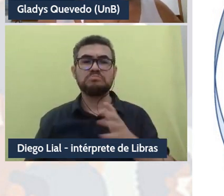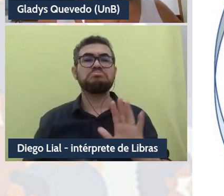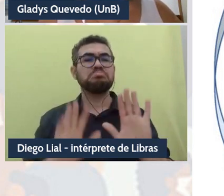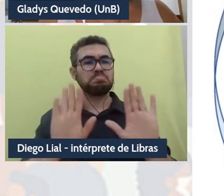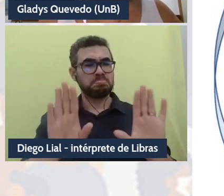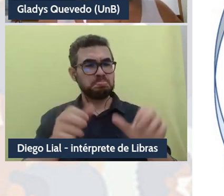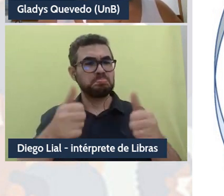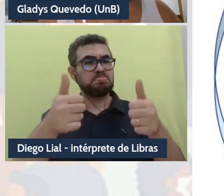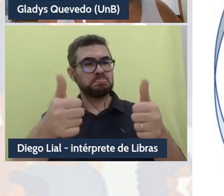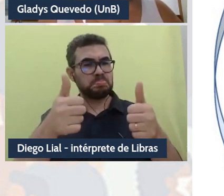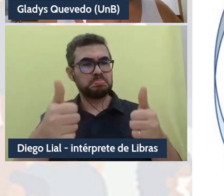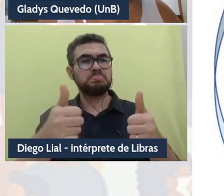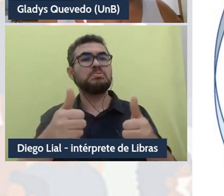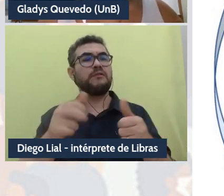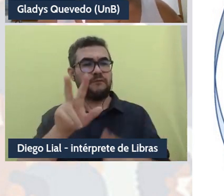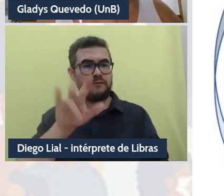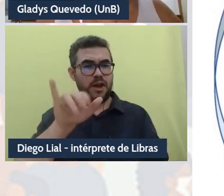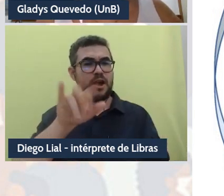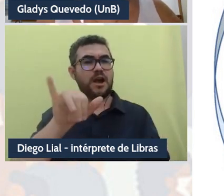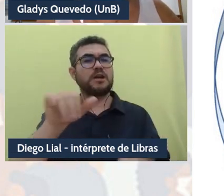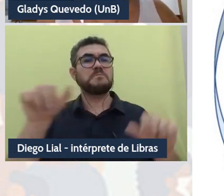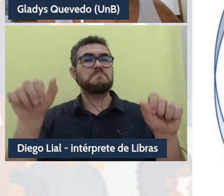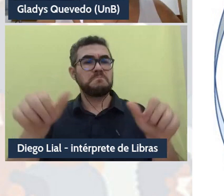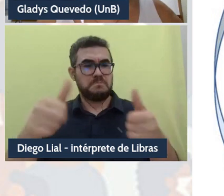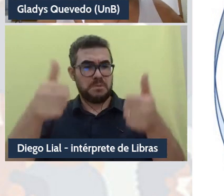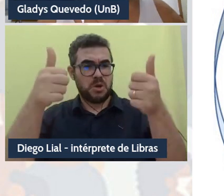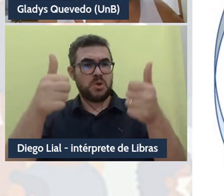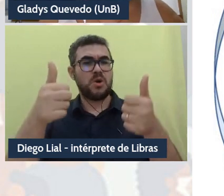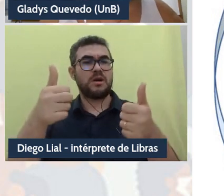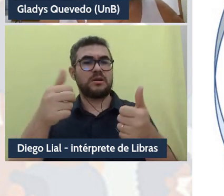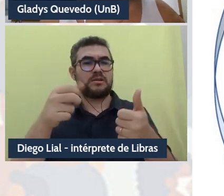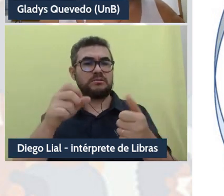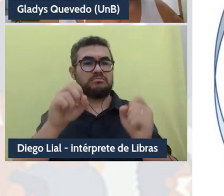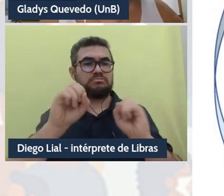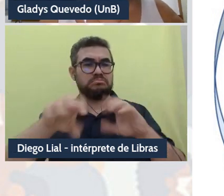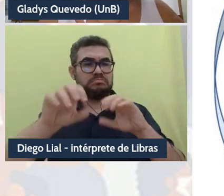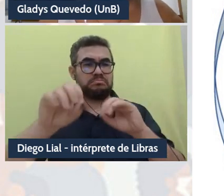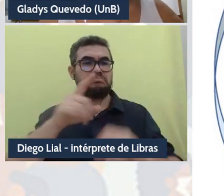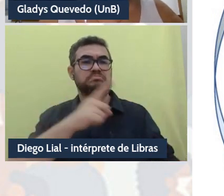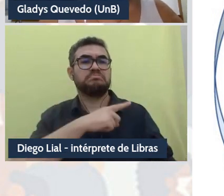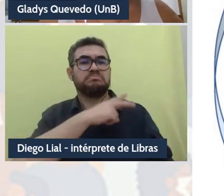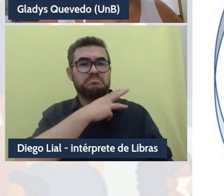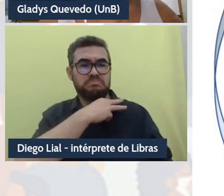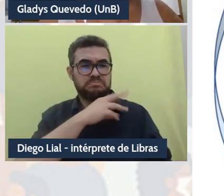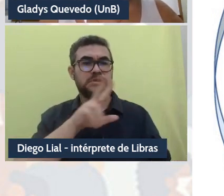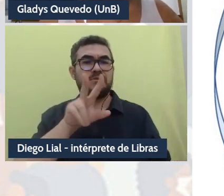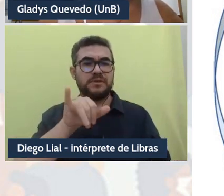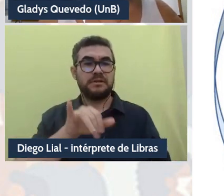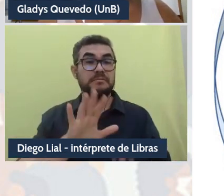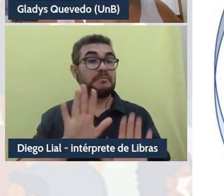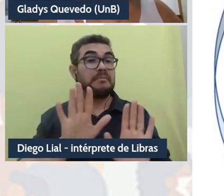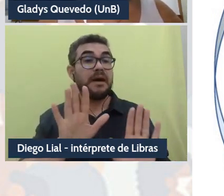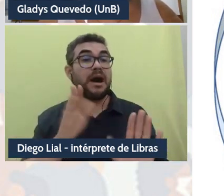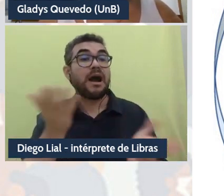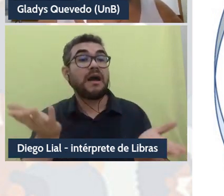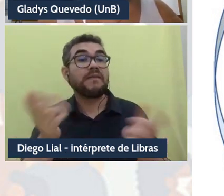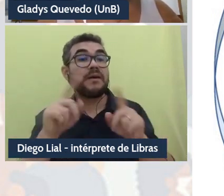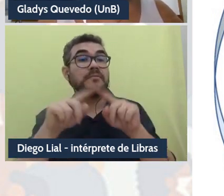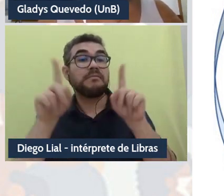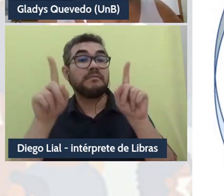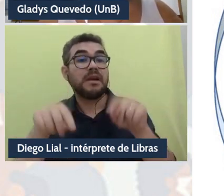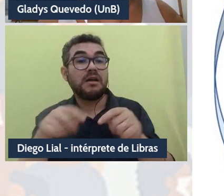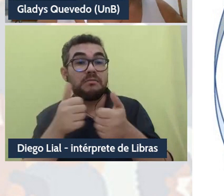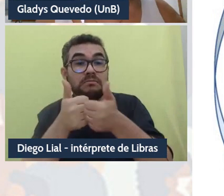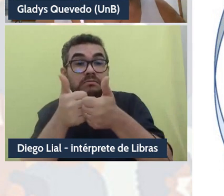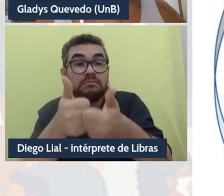que não havia, na época, nenhum plano de verificação desse impacto, né? E nenhum plano